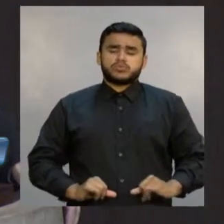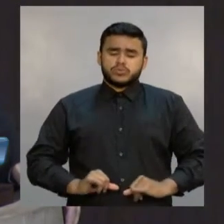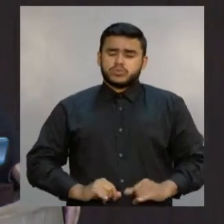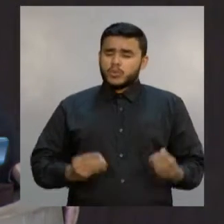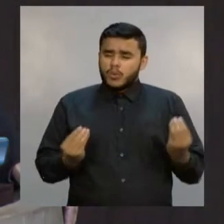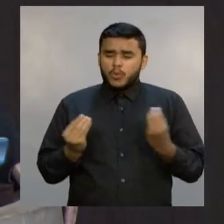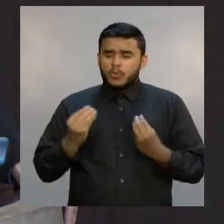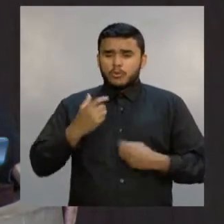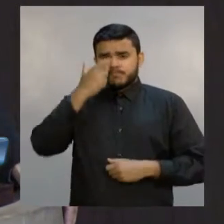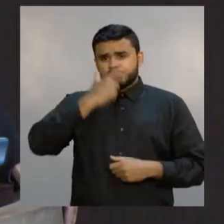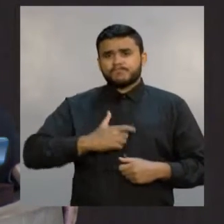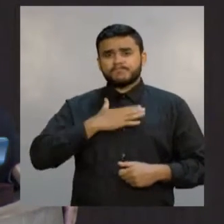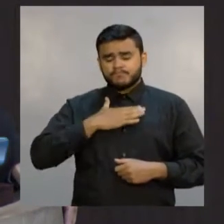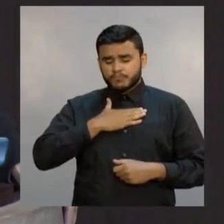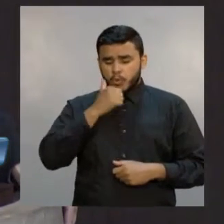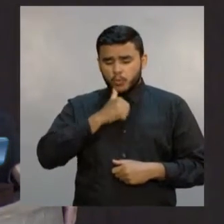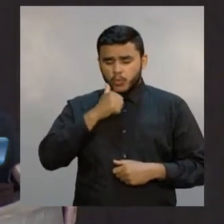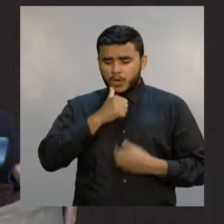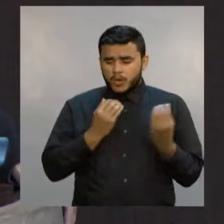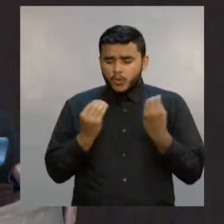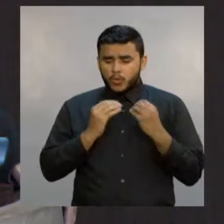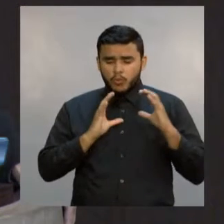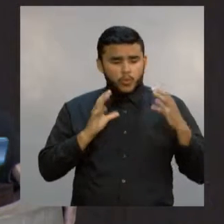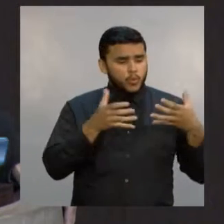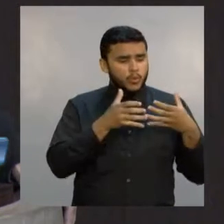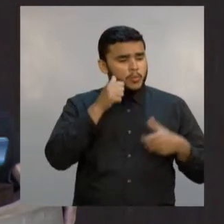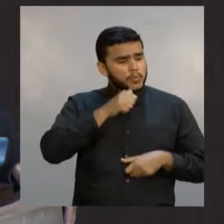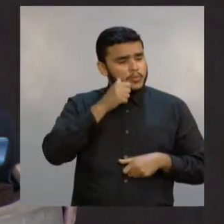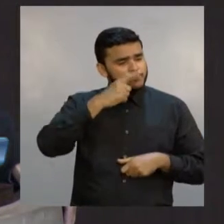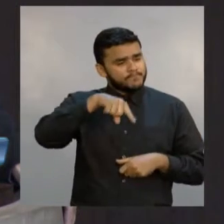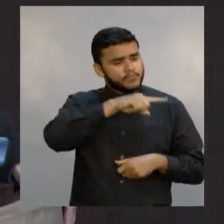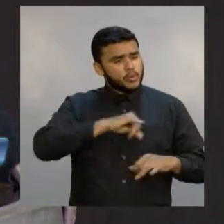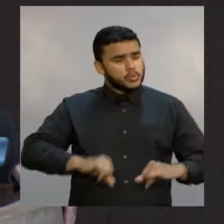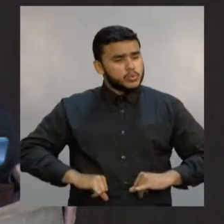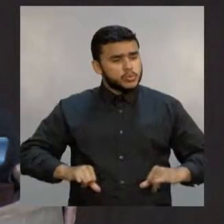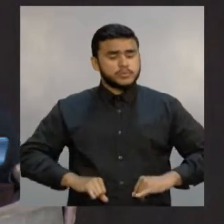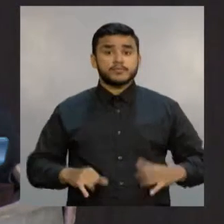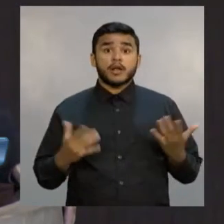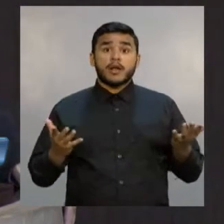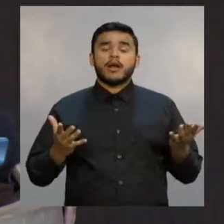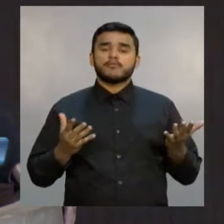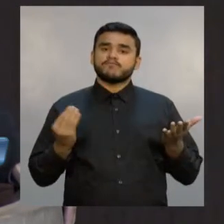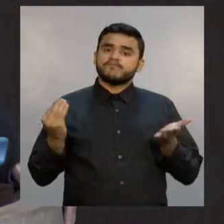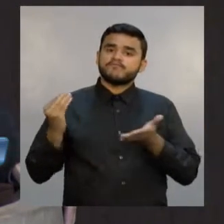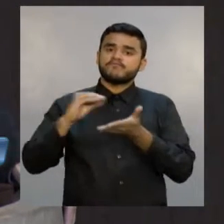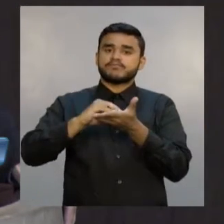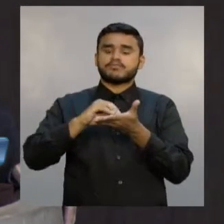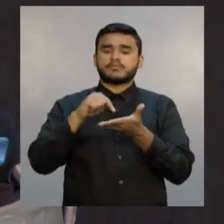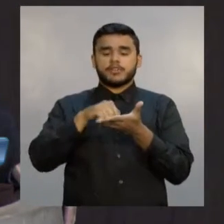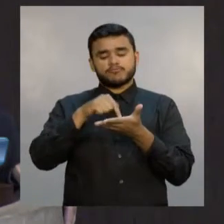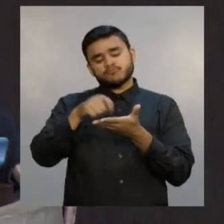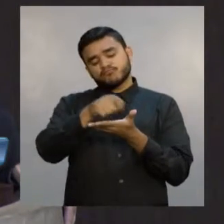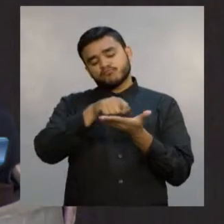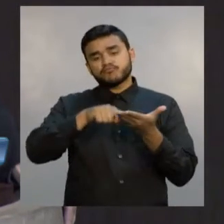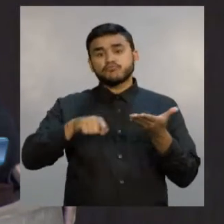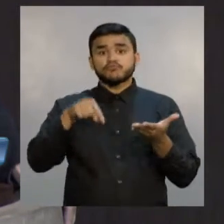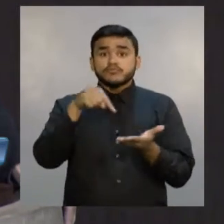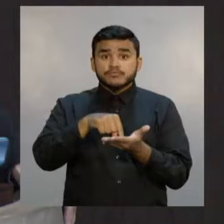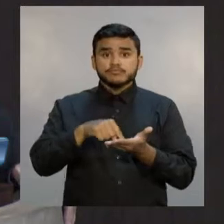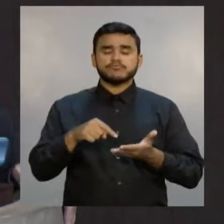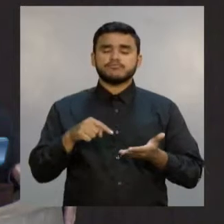Uma dor secular, uma dor profunda, uma dor da